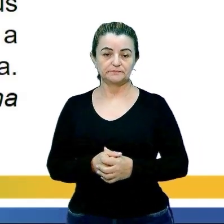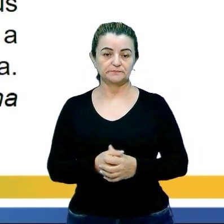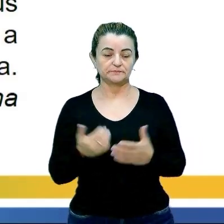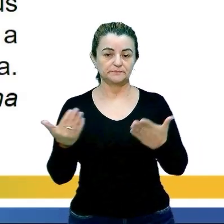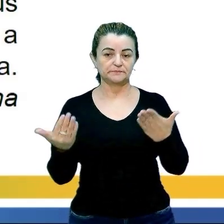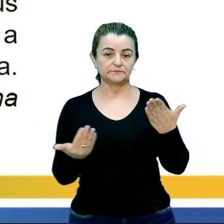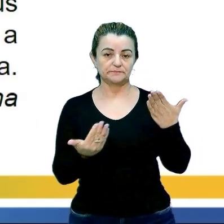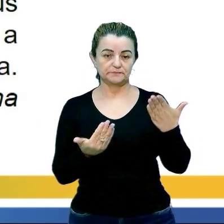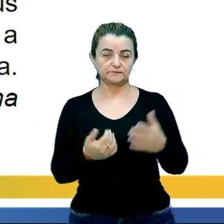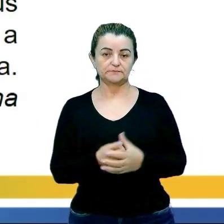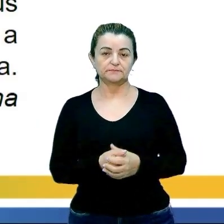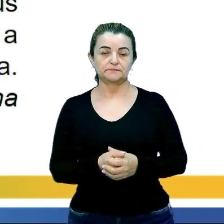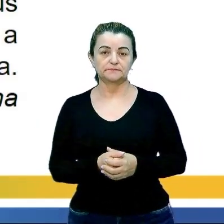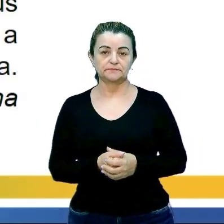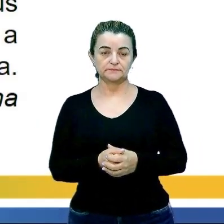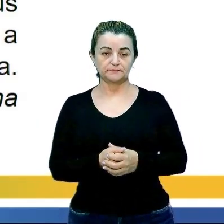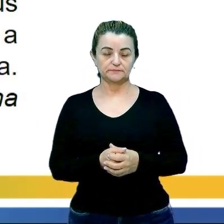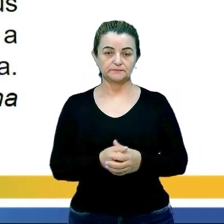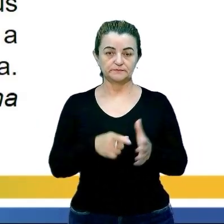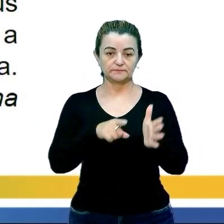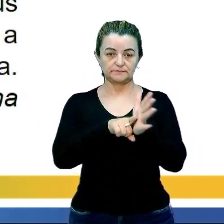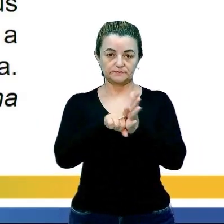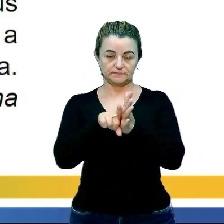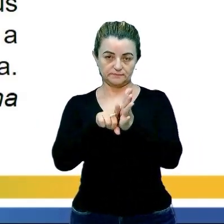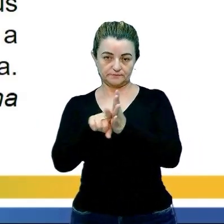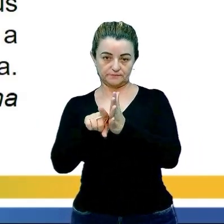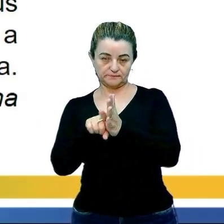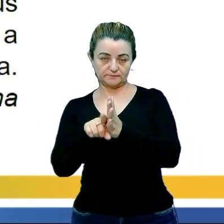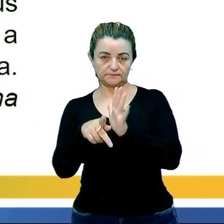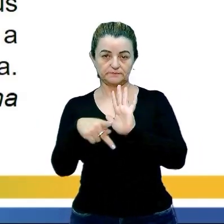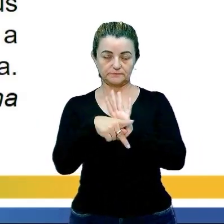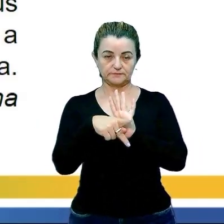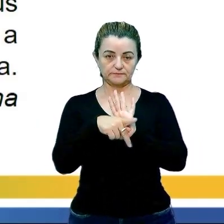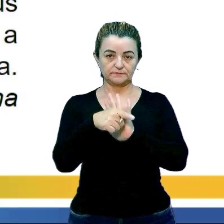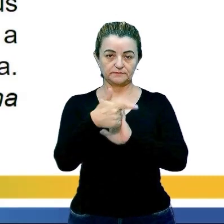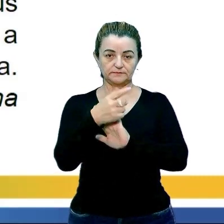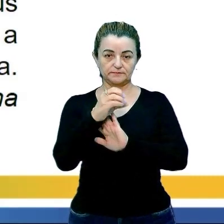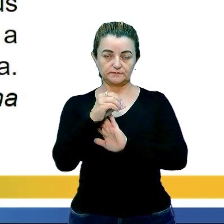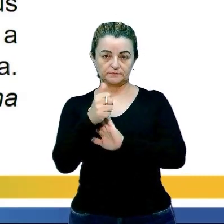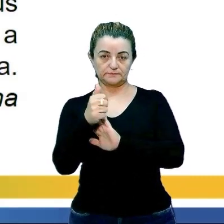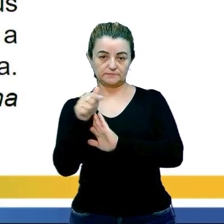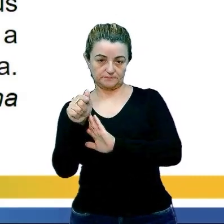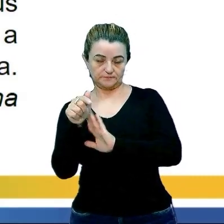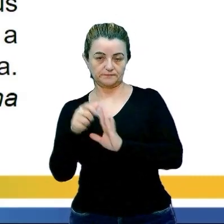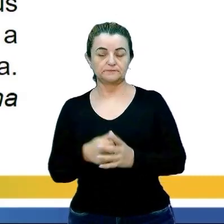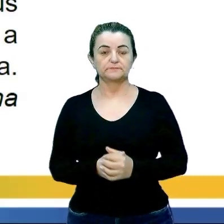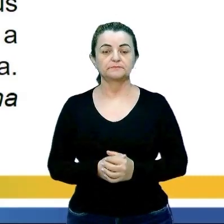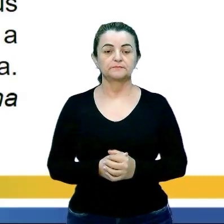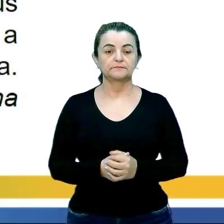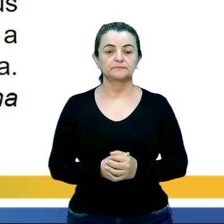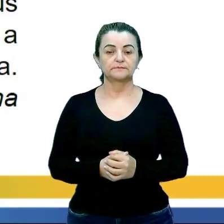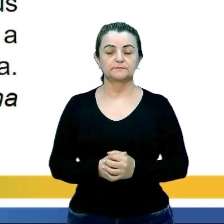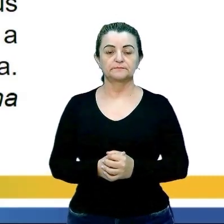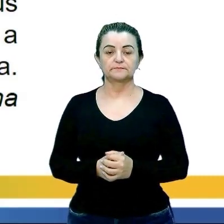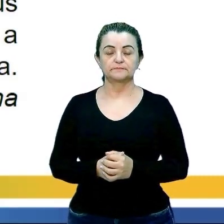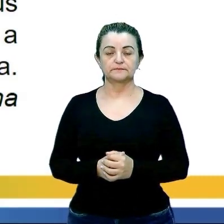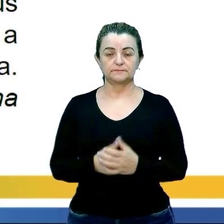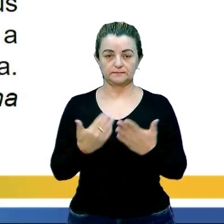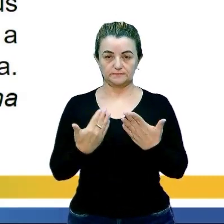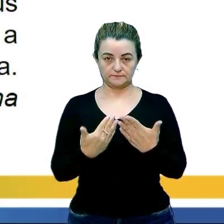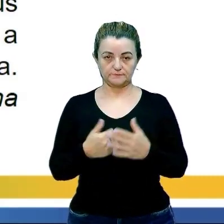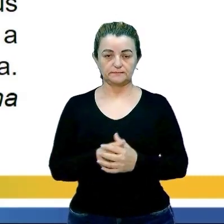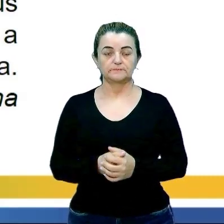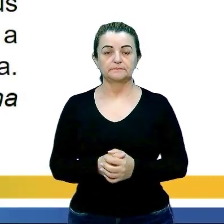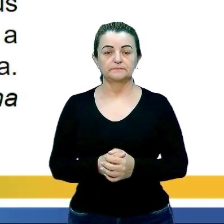E agora, vamos para essa questão, que é mais atual, do Enem de 2017. Diz